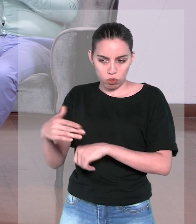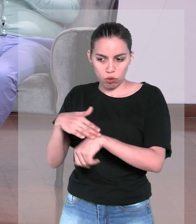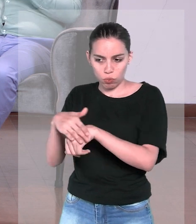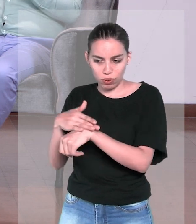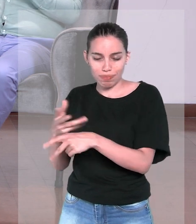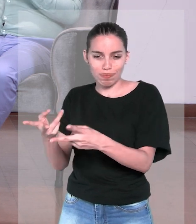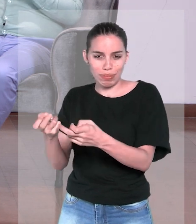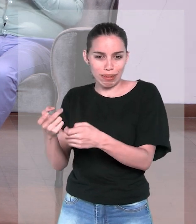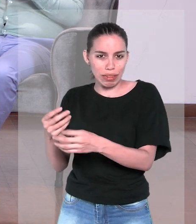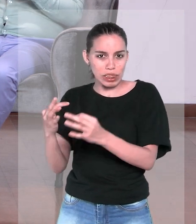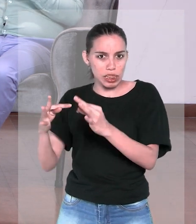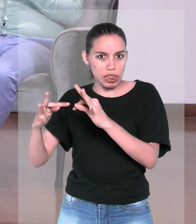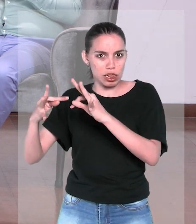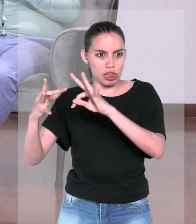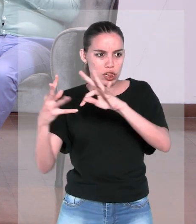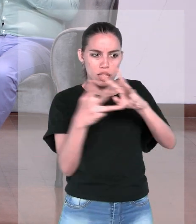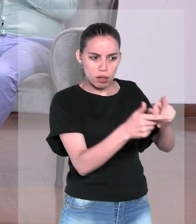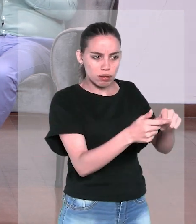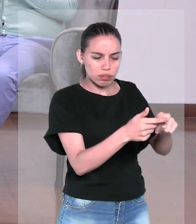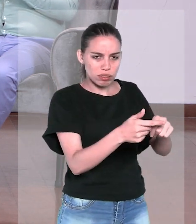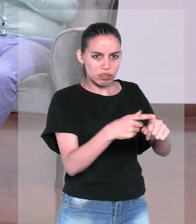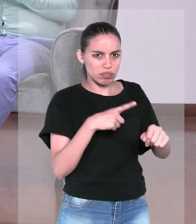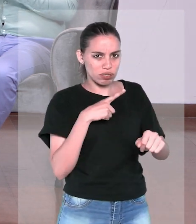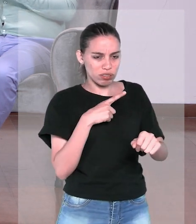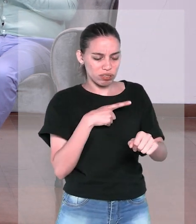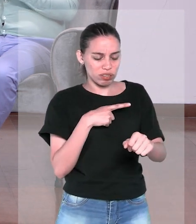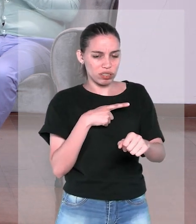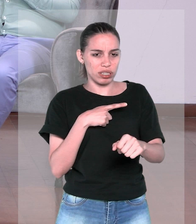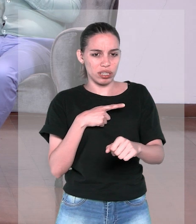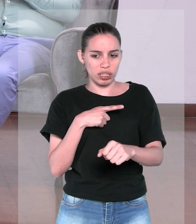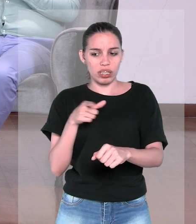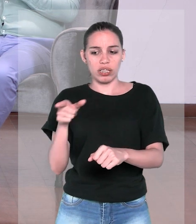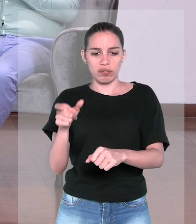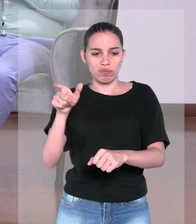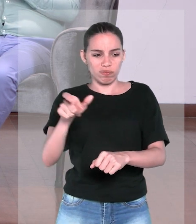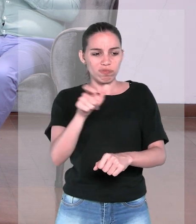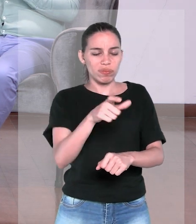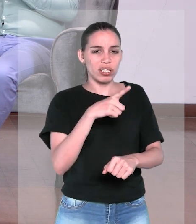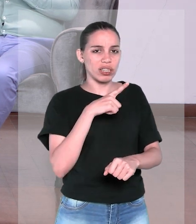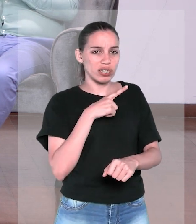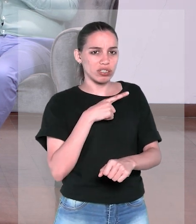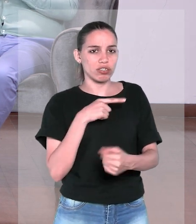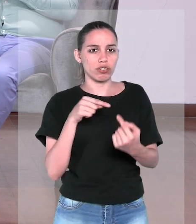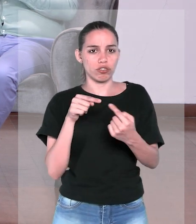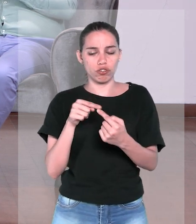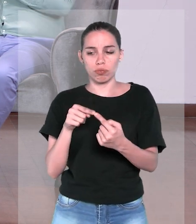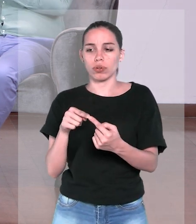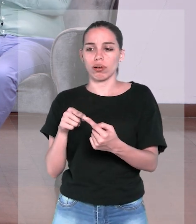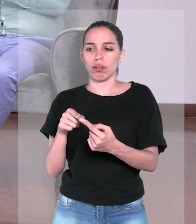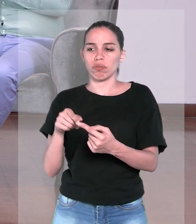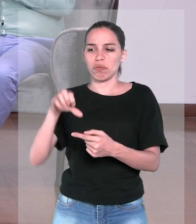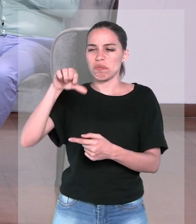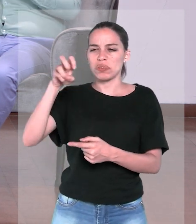funcionava muito, mas, ao mesmo tempo, eram pessoas que tinham inscrições no corpo. Você vai encontrar, se eu tivesse